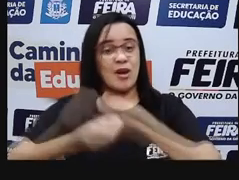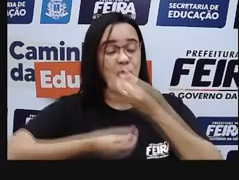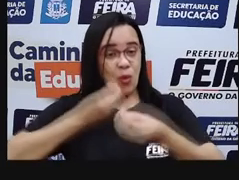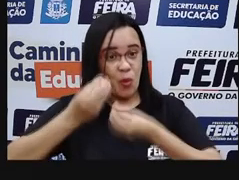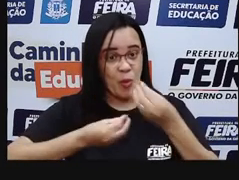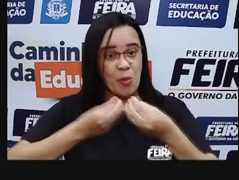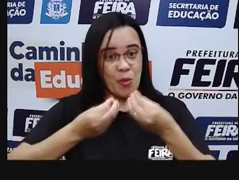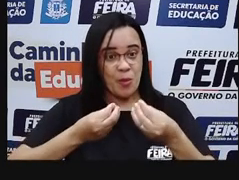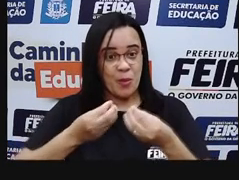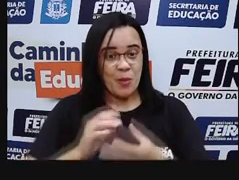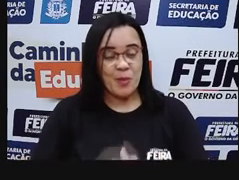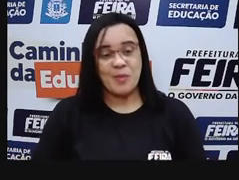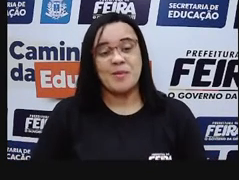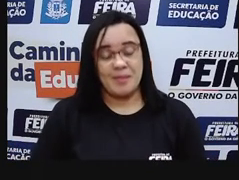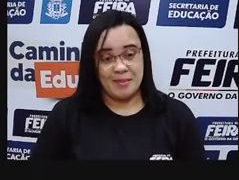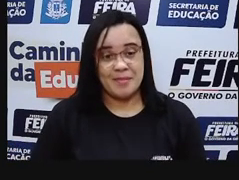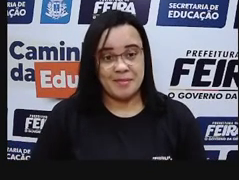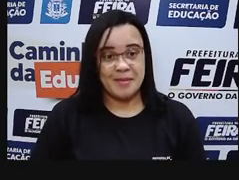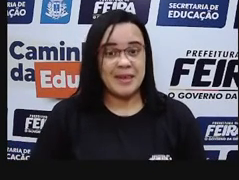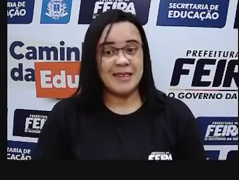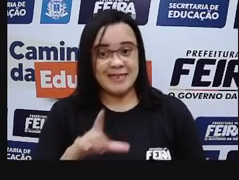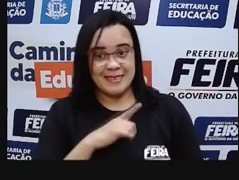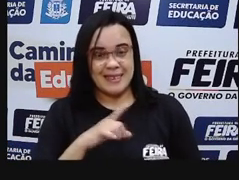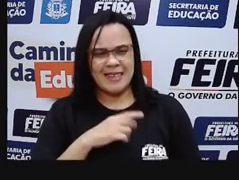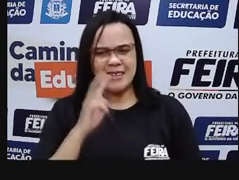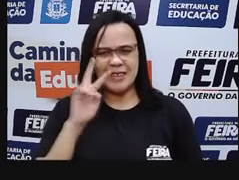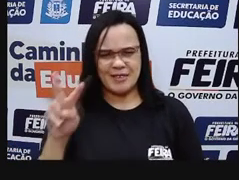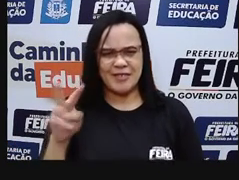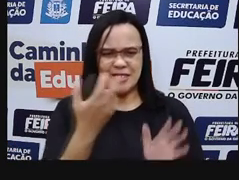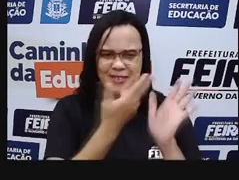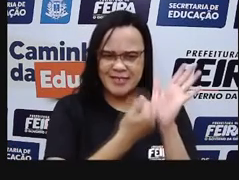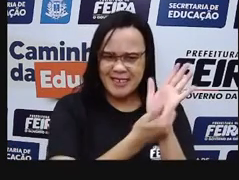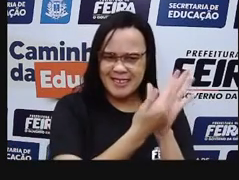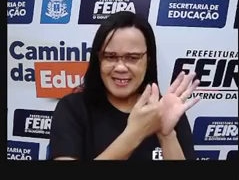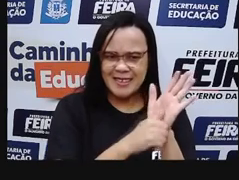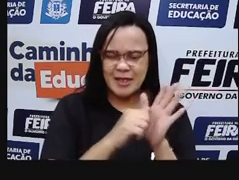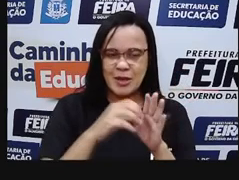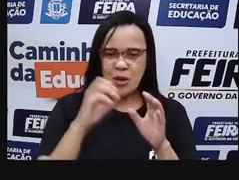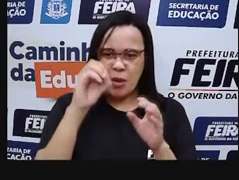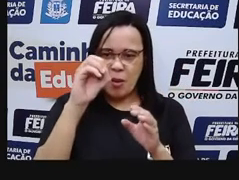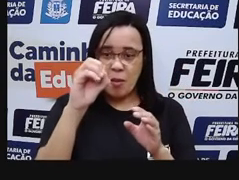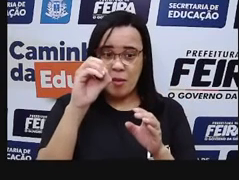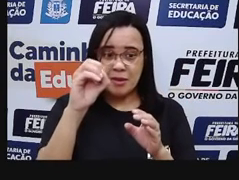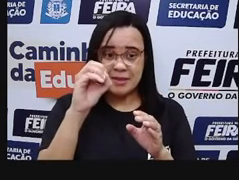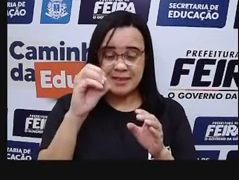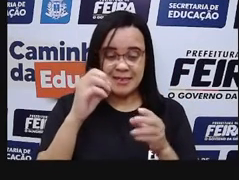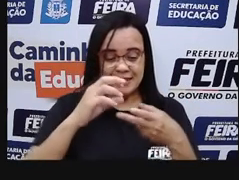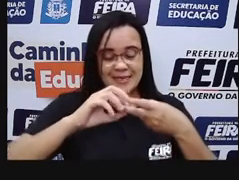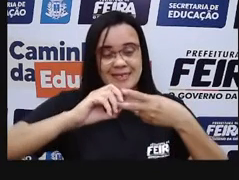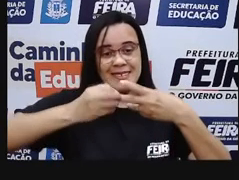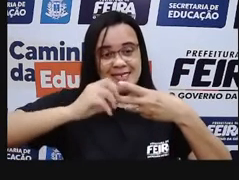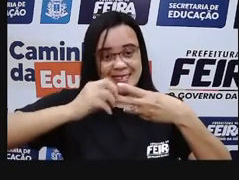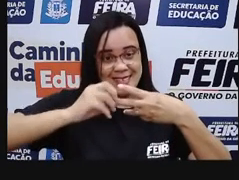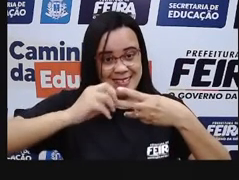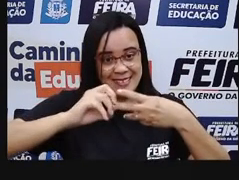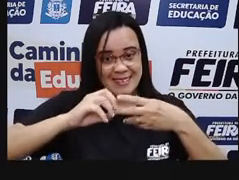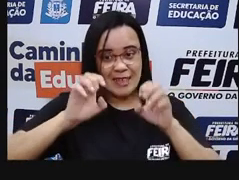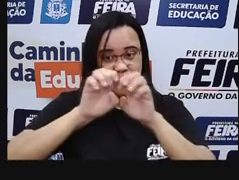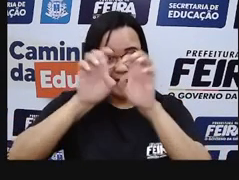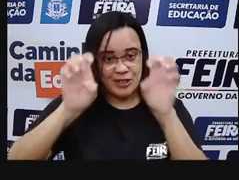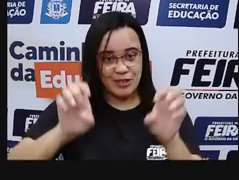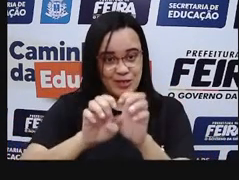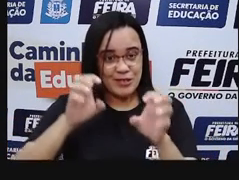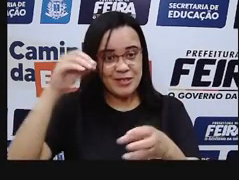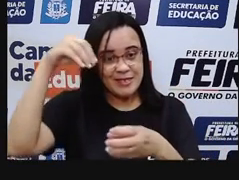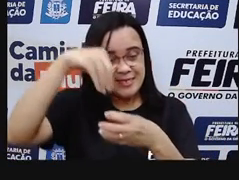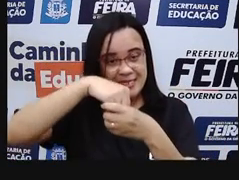que que é isso aqui nessa imagem né Tem uma bolinha seria a célula e essa estrutura aqui que